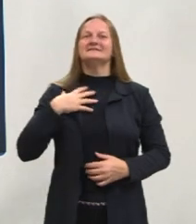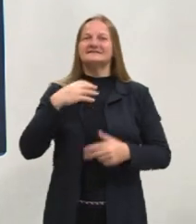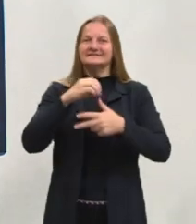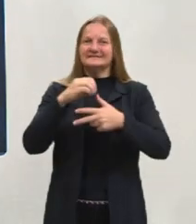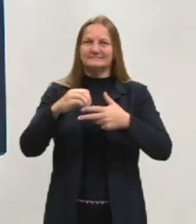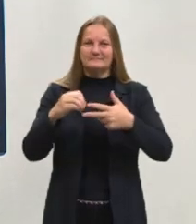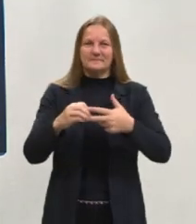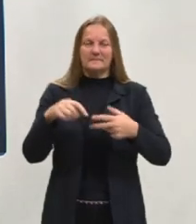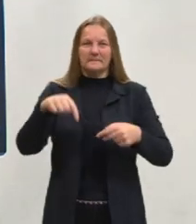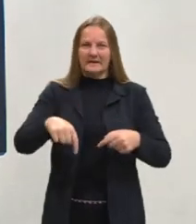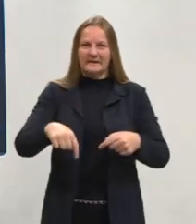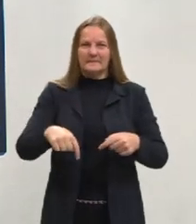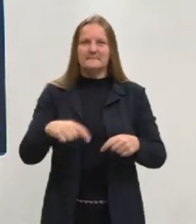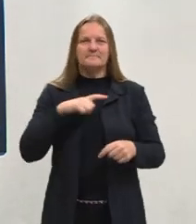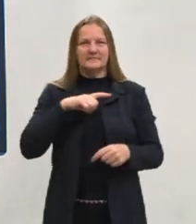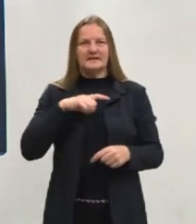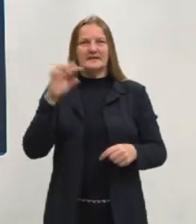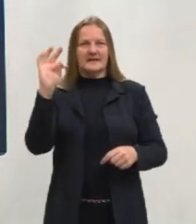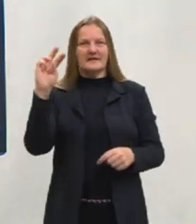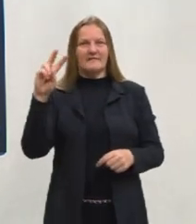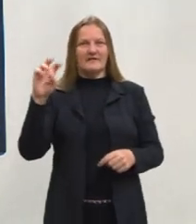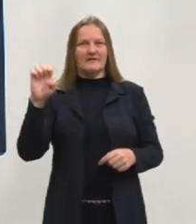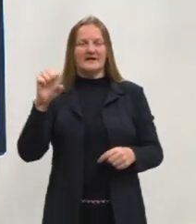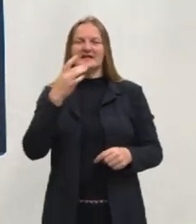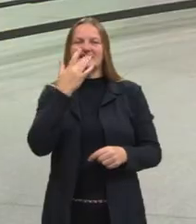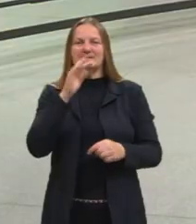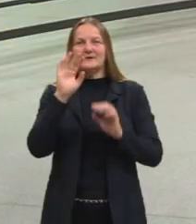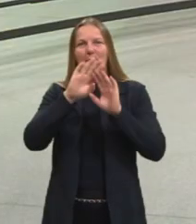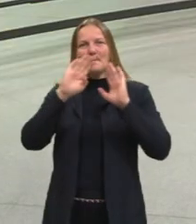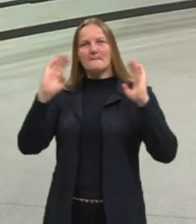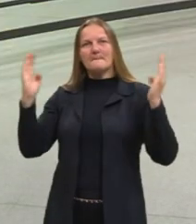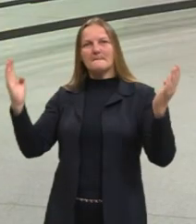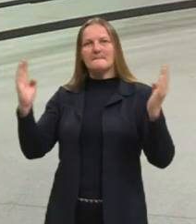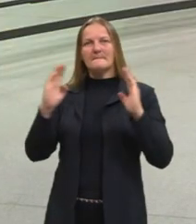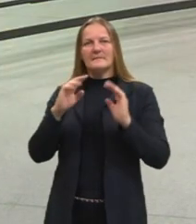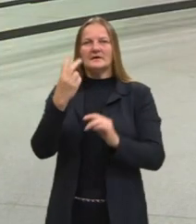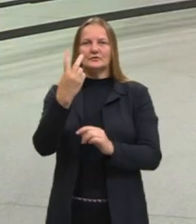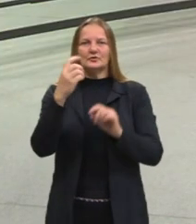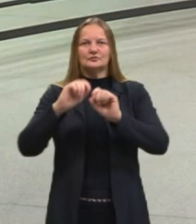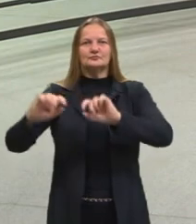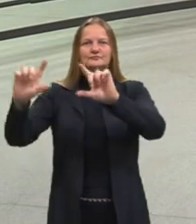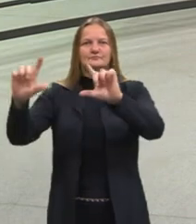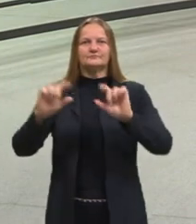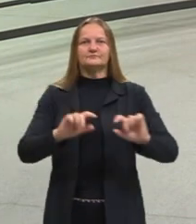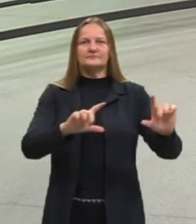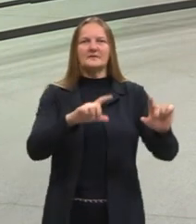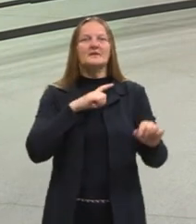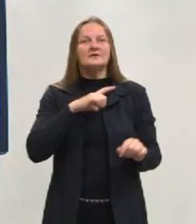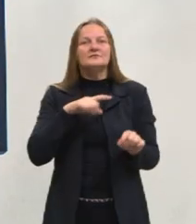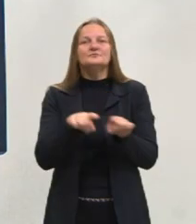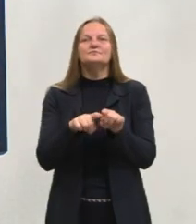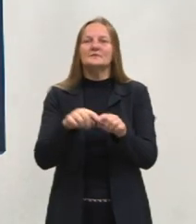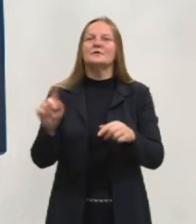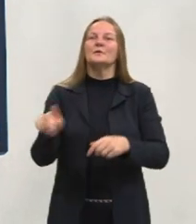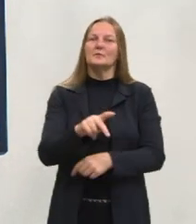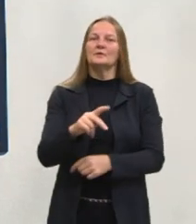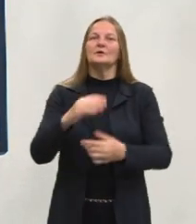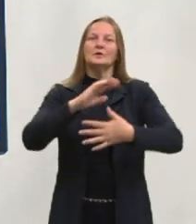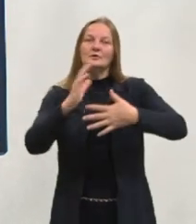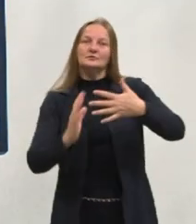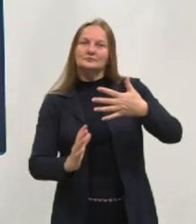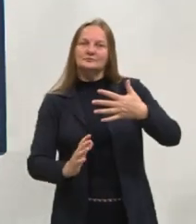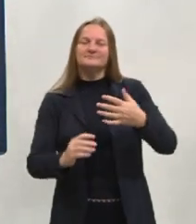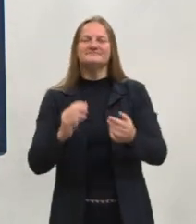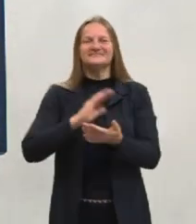aqui no estúdio temos um longo painel branco com quadro branco e dois monitores temos também aos professores e